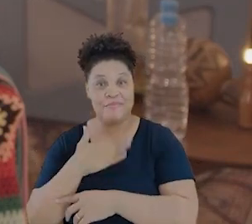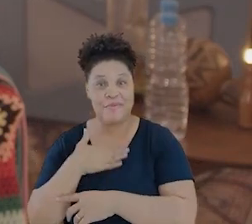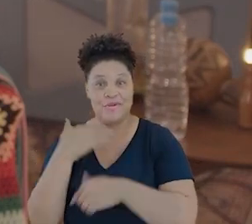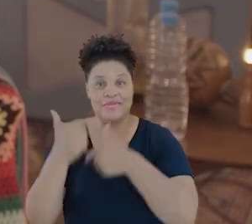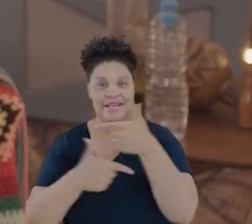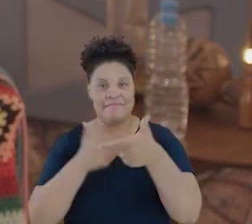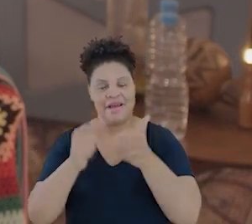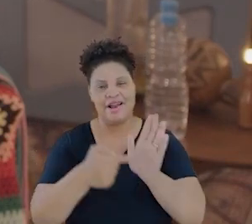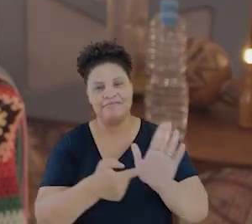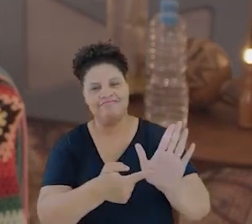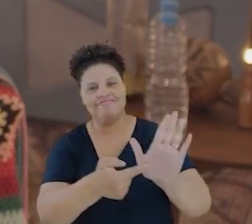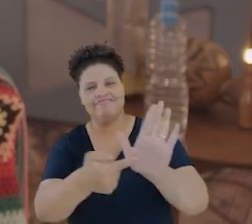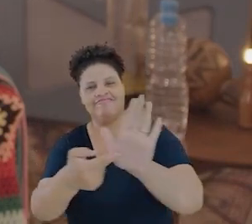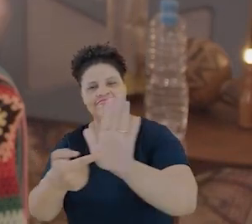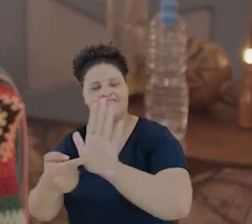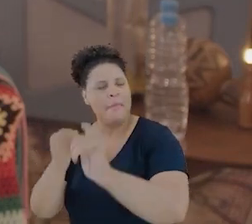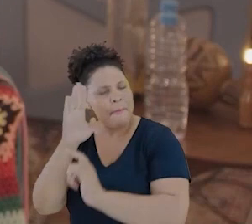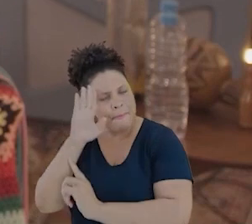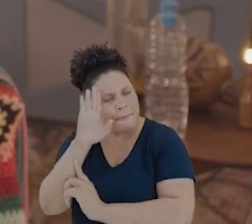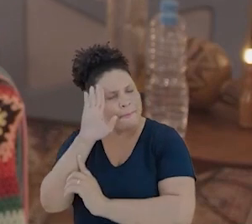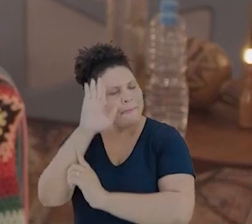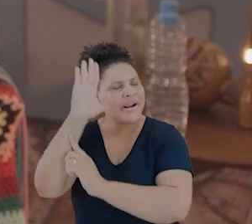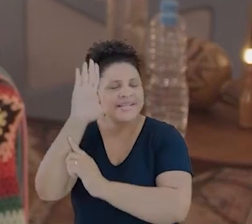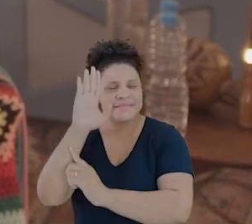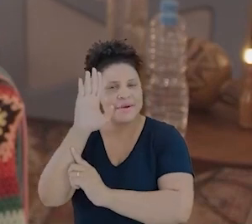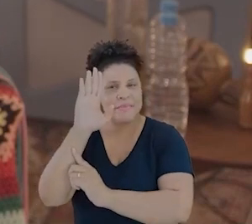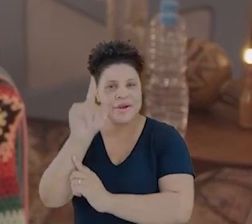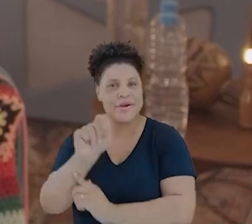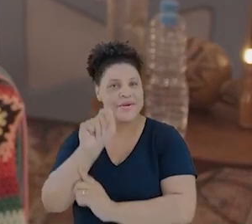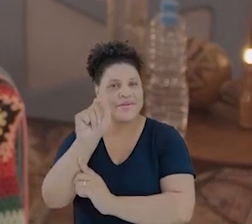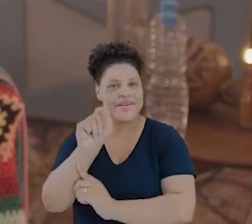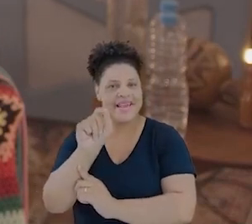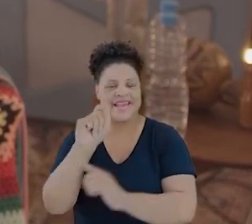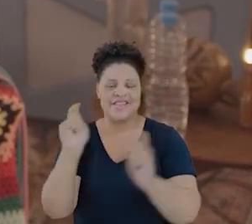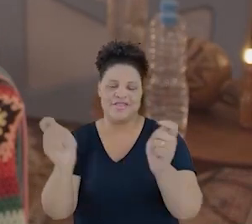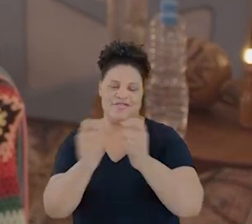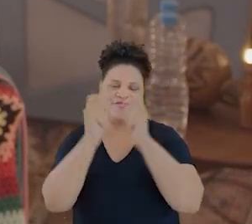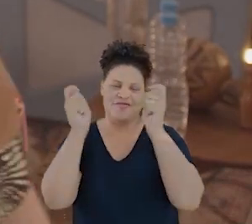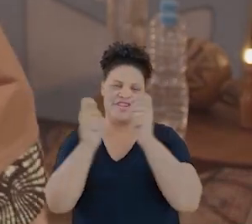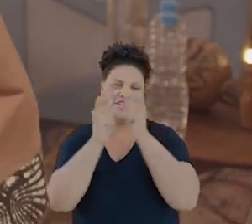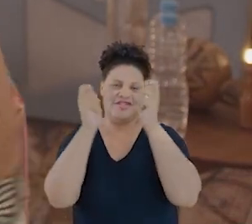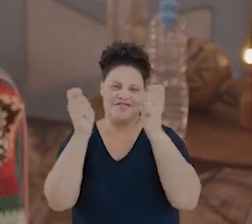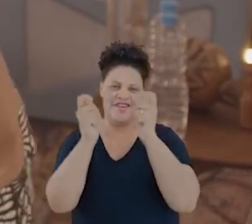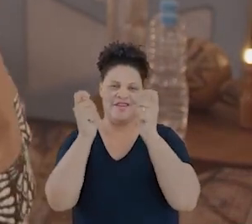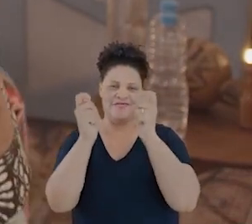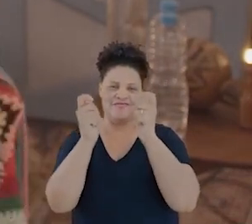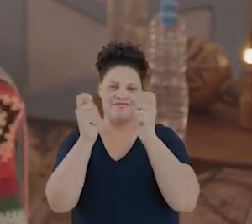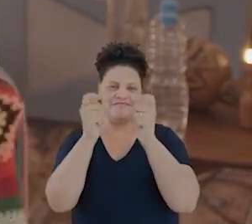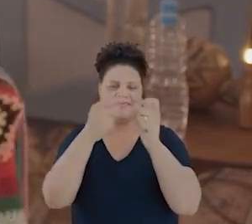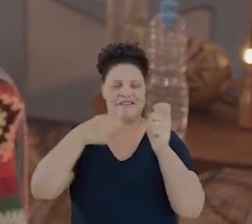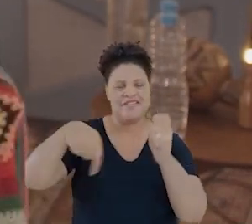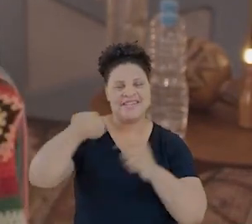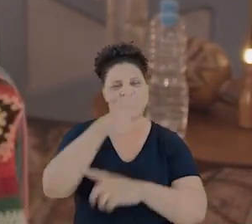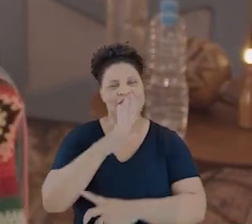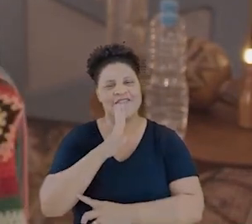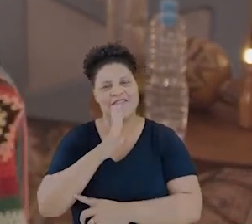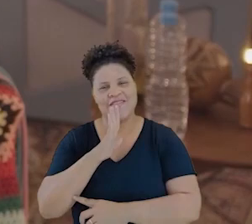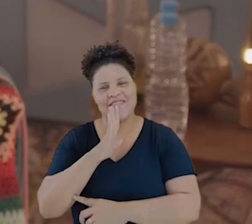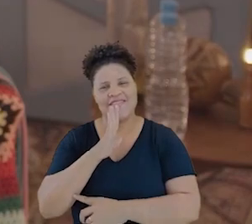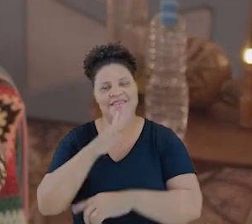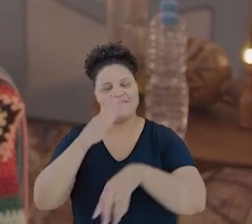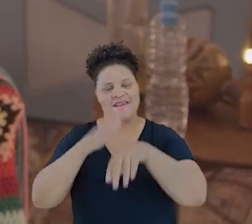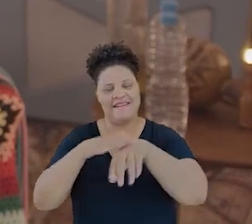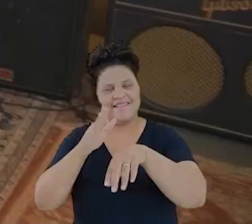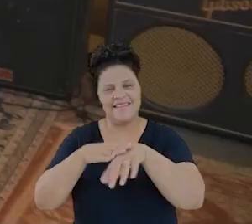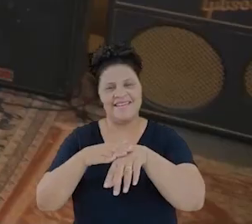sendo lançado e principalmente sendo circulado, né, através desses festivais tão incríveis e tão importantes para a nossa cena musical